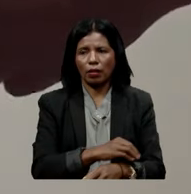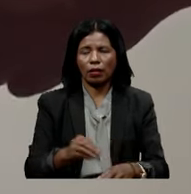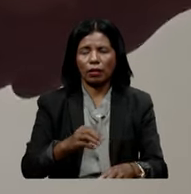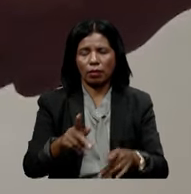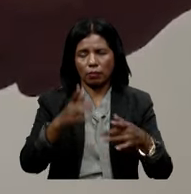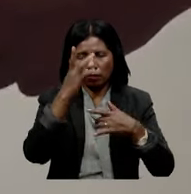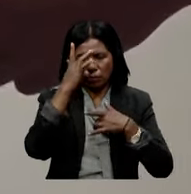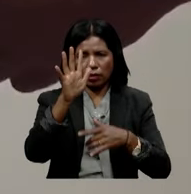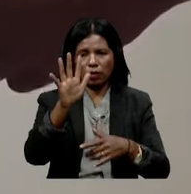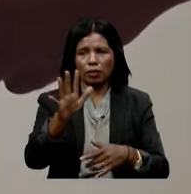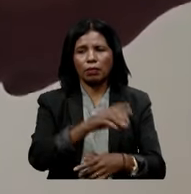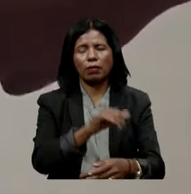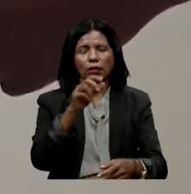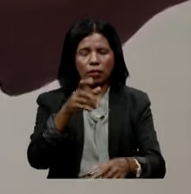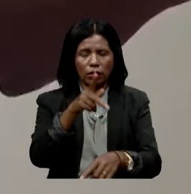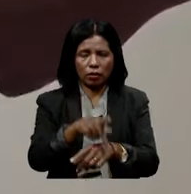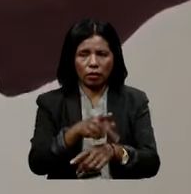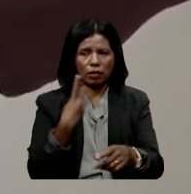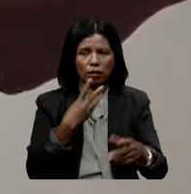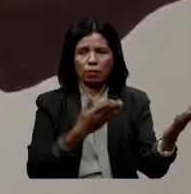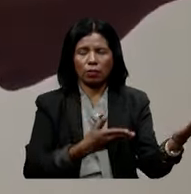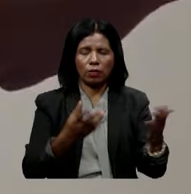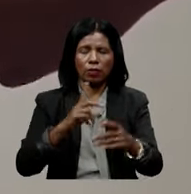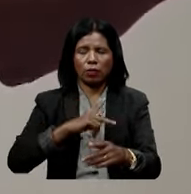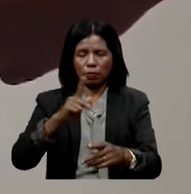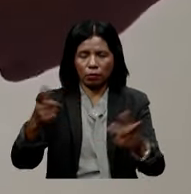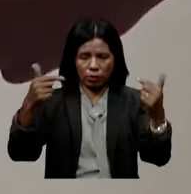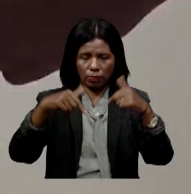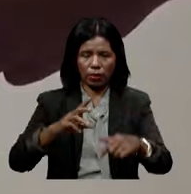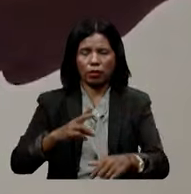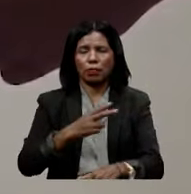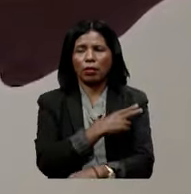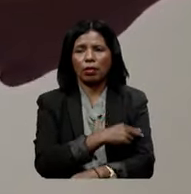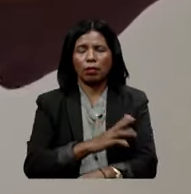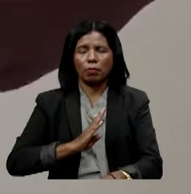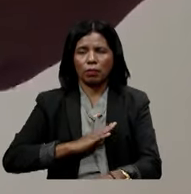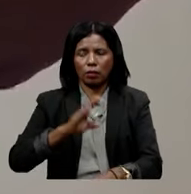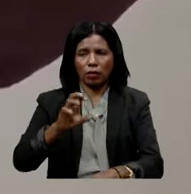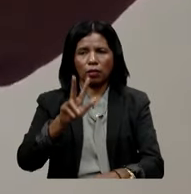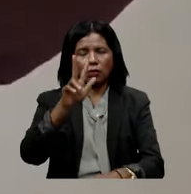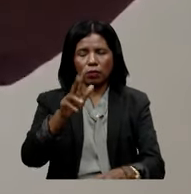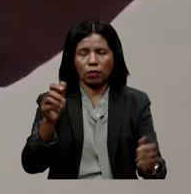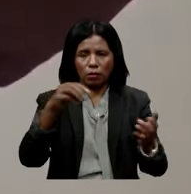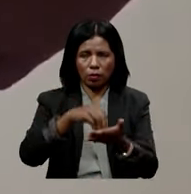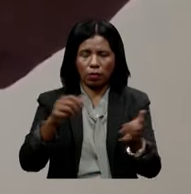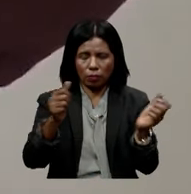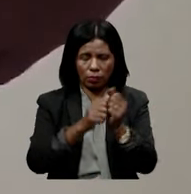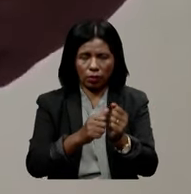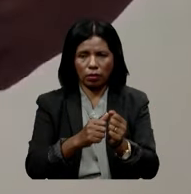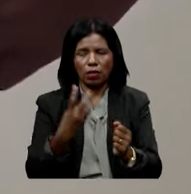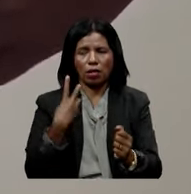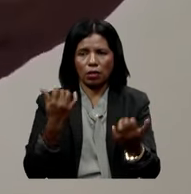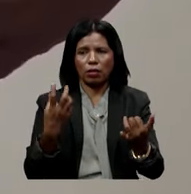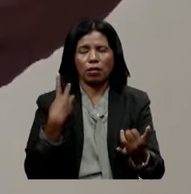lima ini, mebe rikal na konsegi rujuk si los pos medalida, ini rikal si rujuk tolu mai tamu tu, ini tamu tu walu hela,